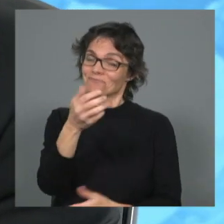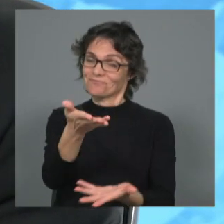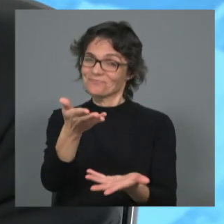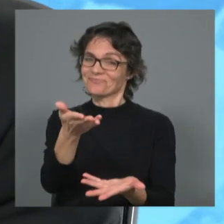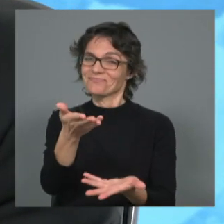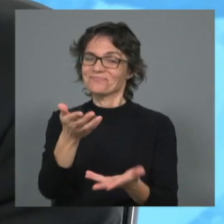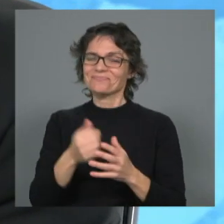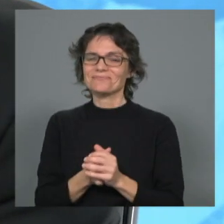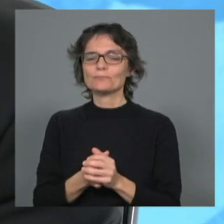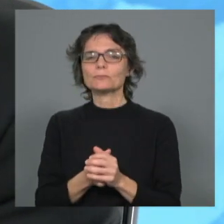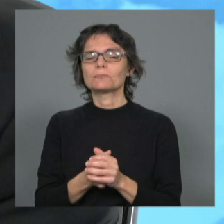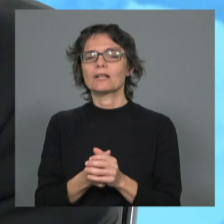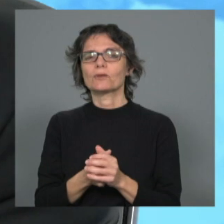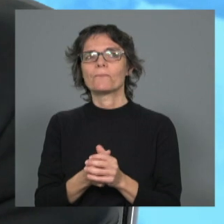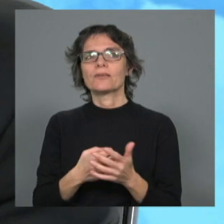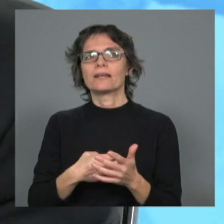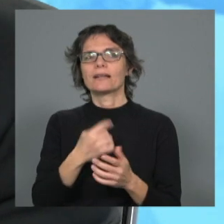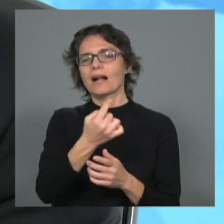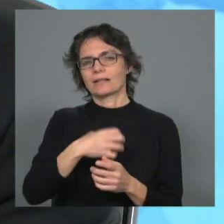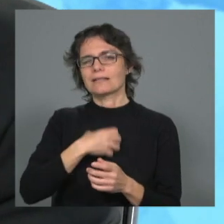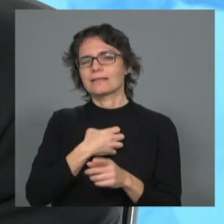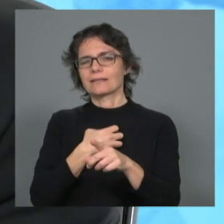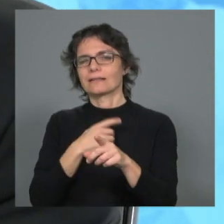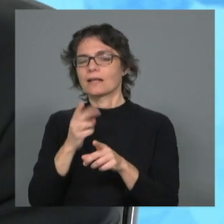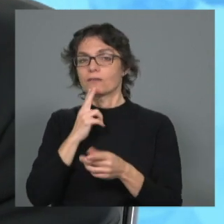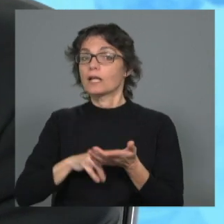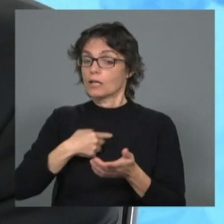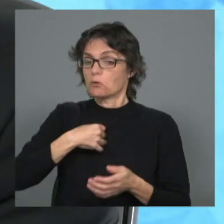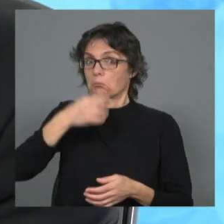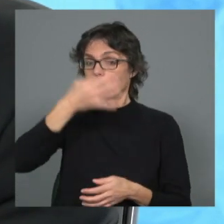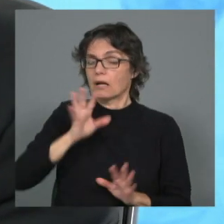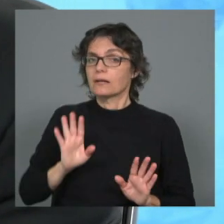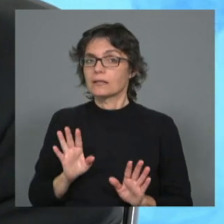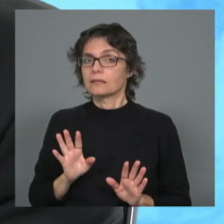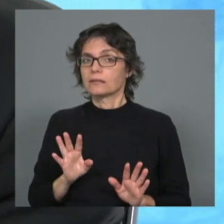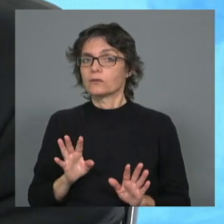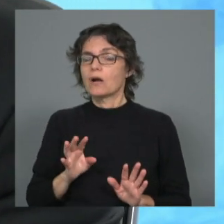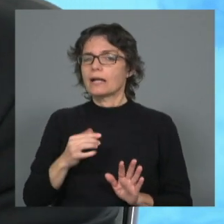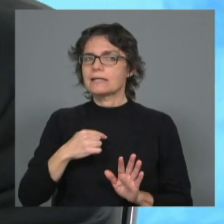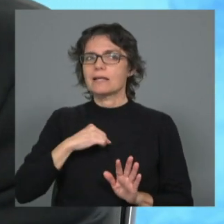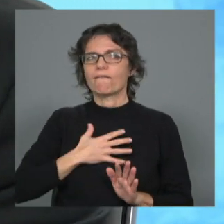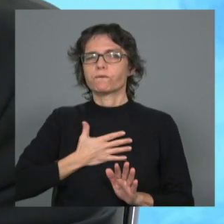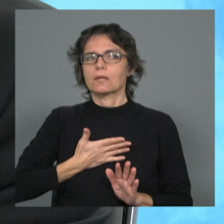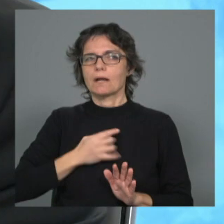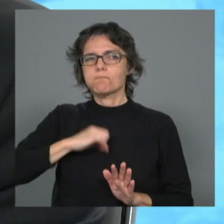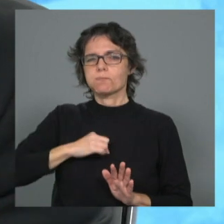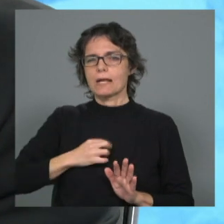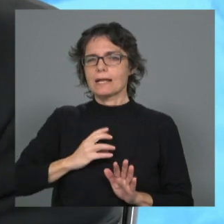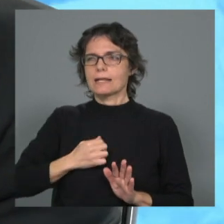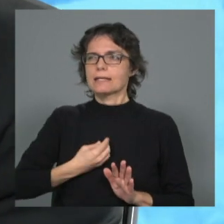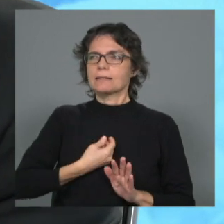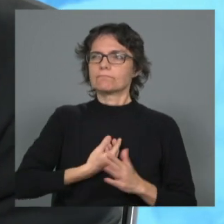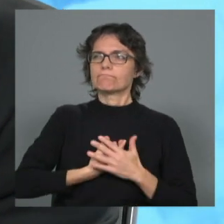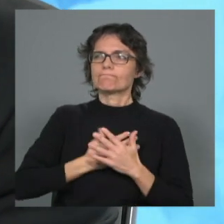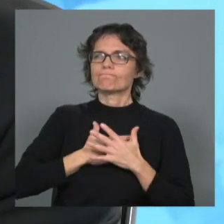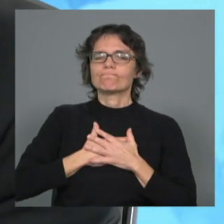para muitos atletas, está presente, e eu também creio nela, que essa superação, essa transcendência, não é só uma superação, uma elevação,